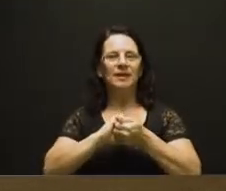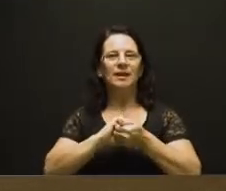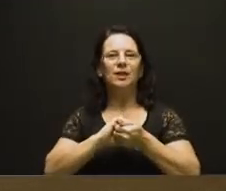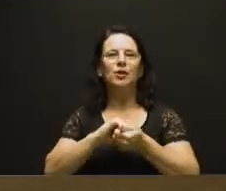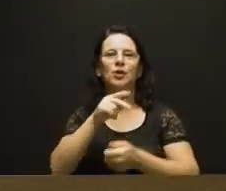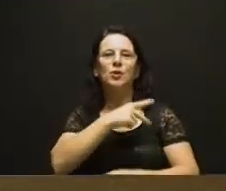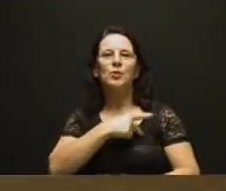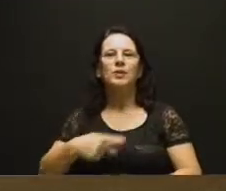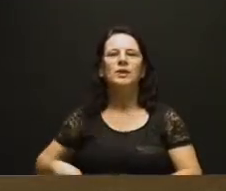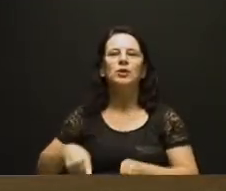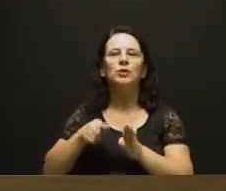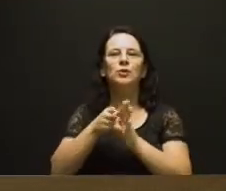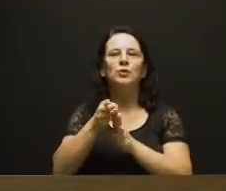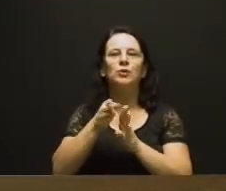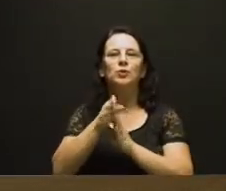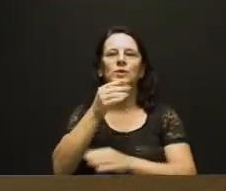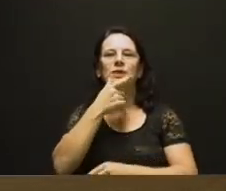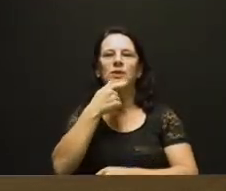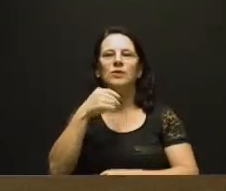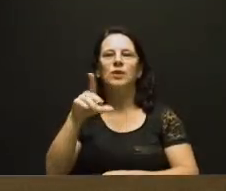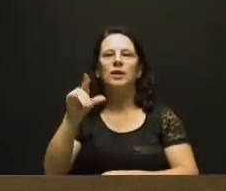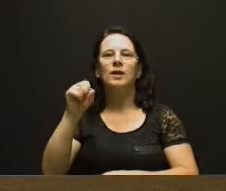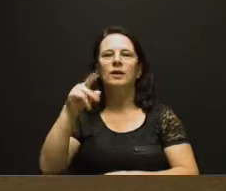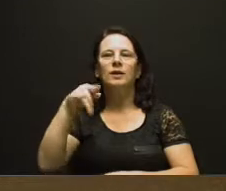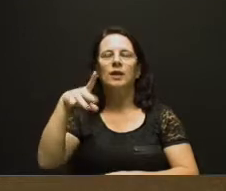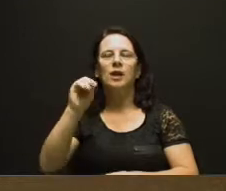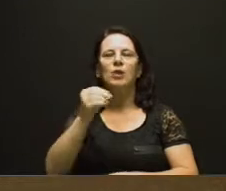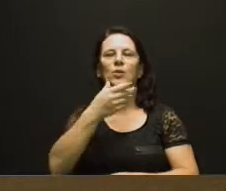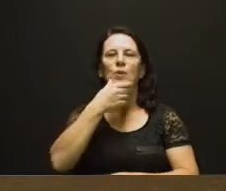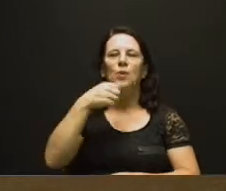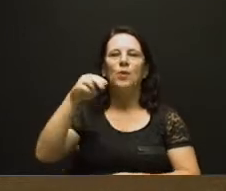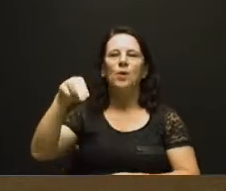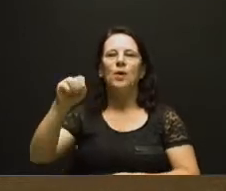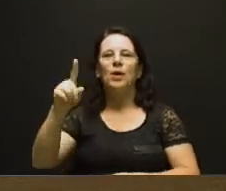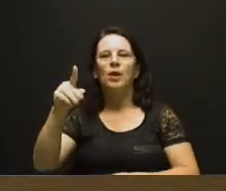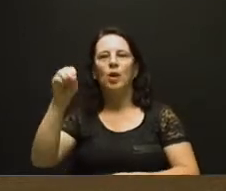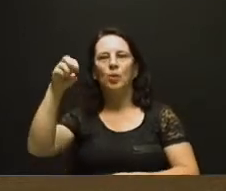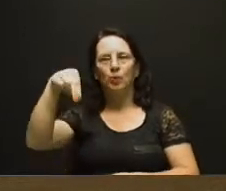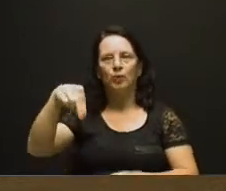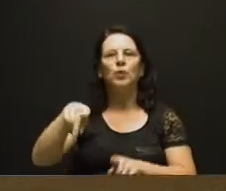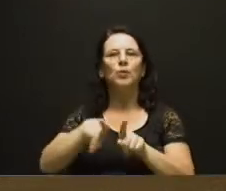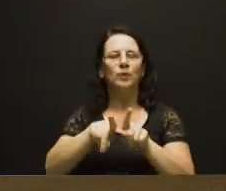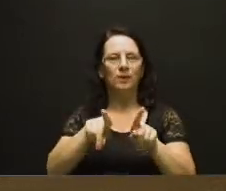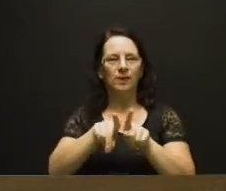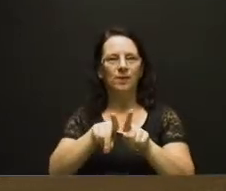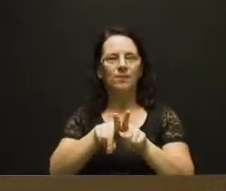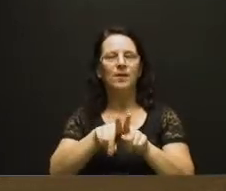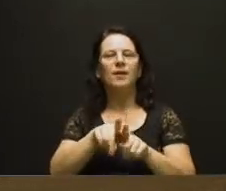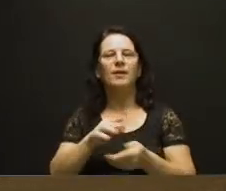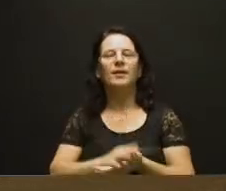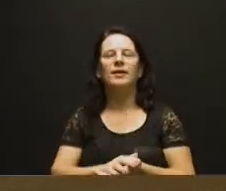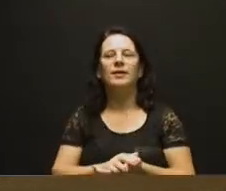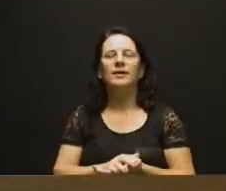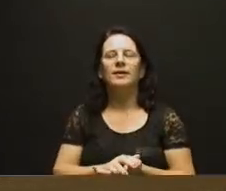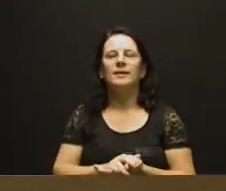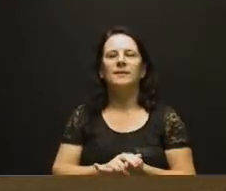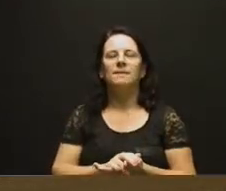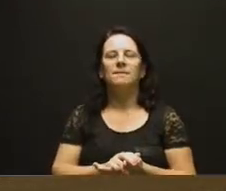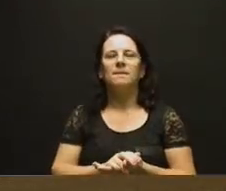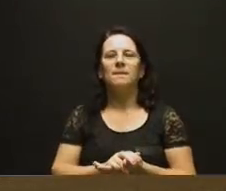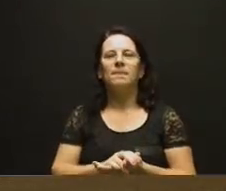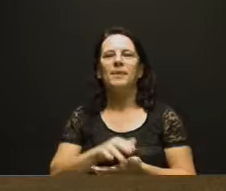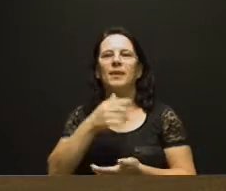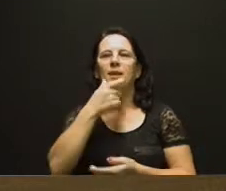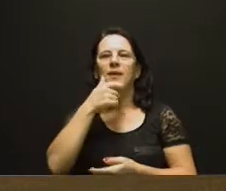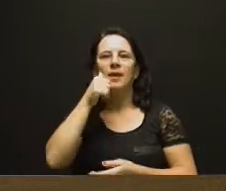conselho alessandro doutor nelson reis nesse ataque representa o doutor andré mohamed easy a